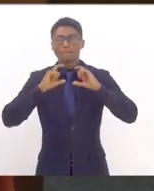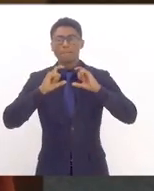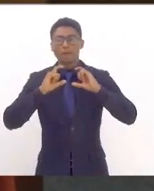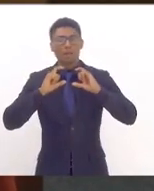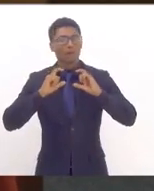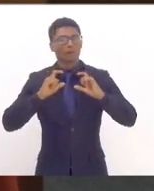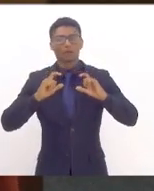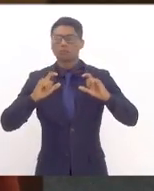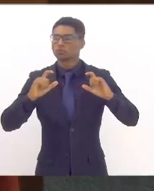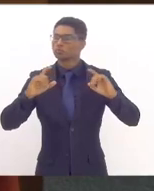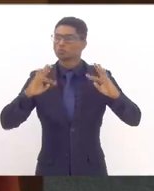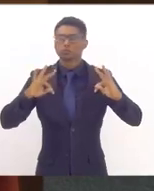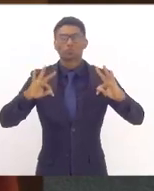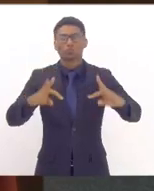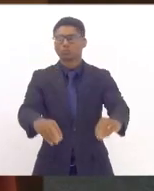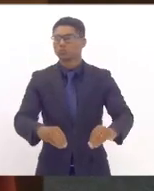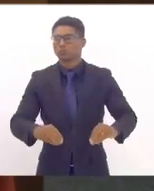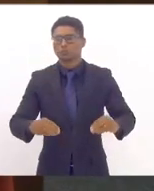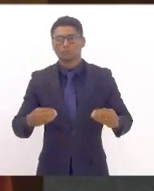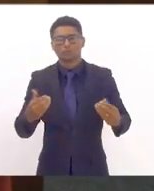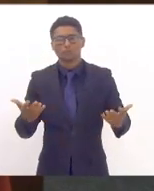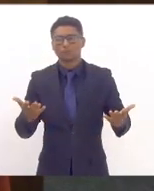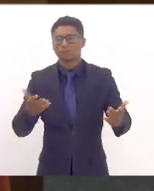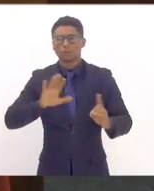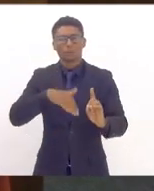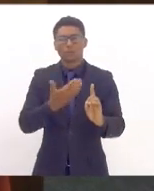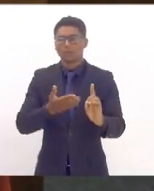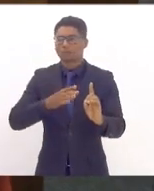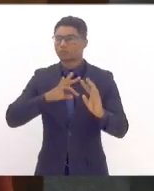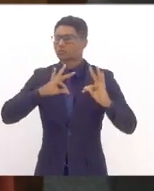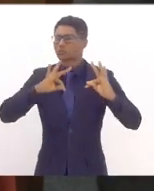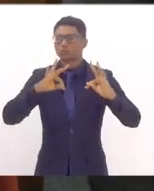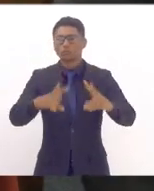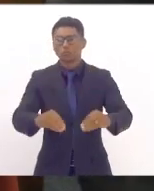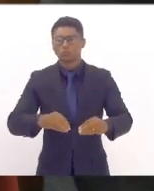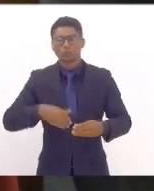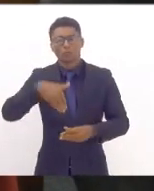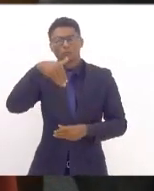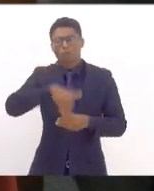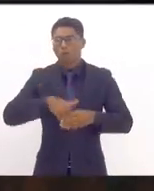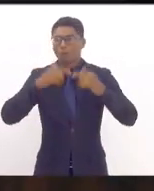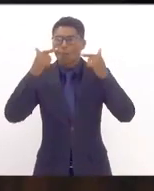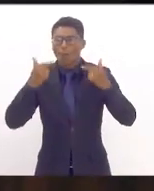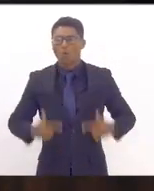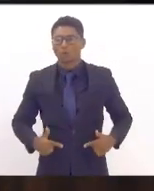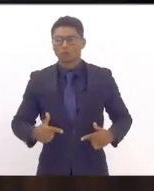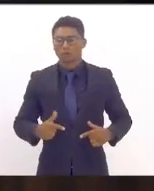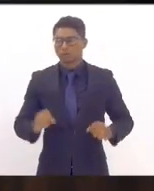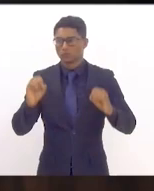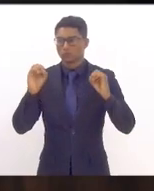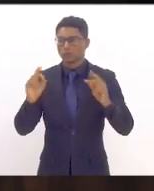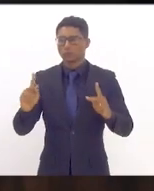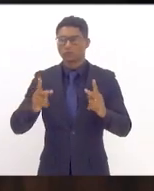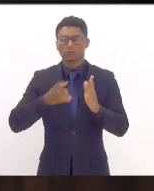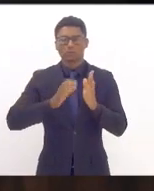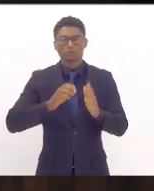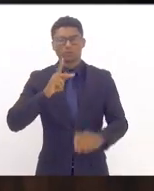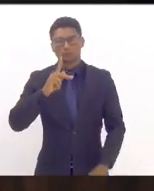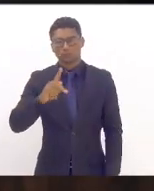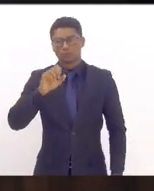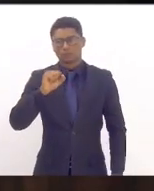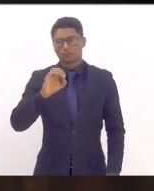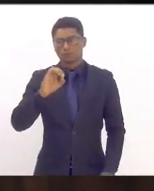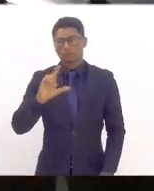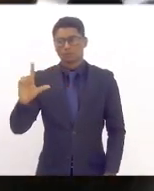qualquer título qualquer homenagem é pela abstenção Ok bancada do pessoal